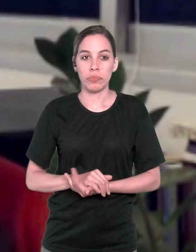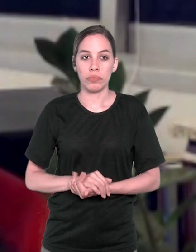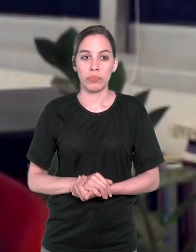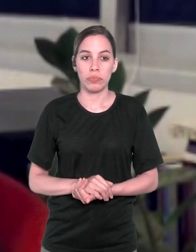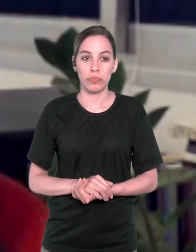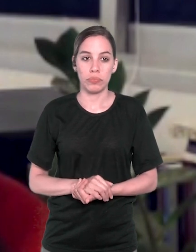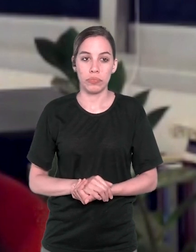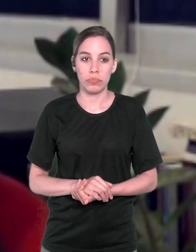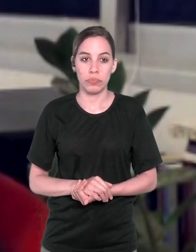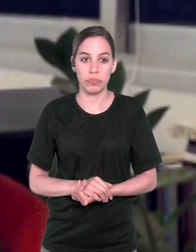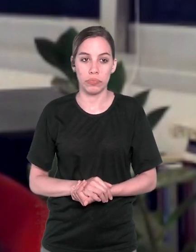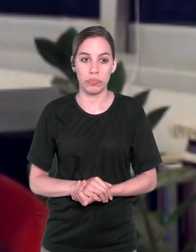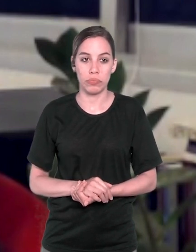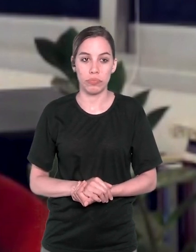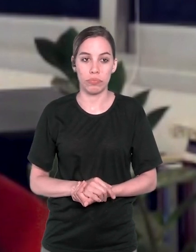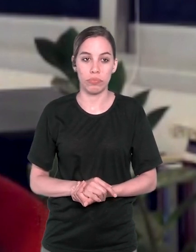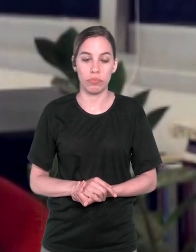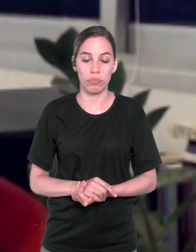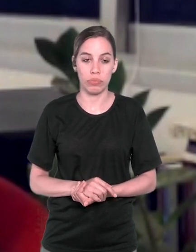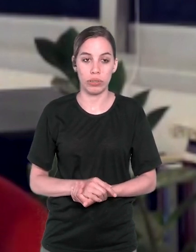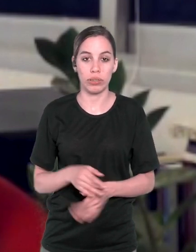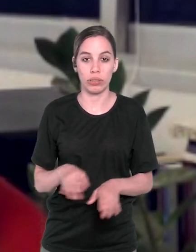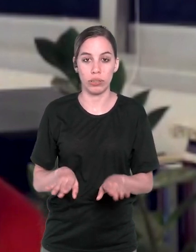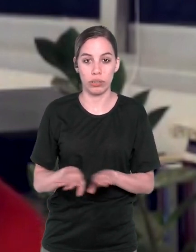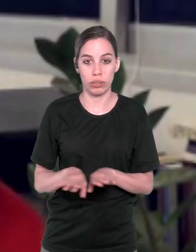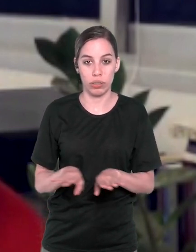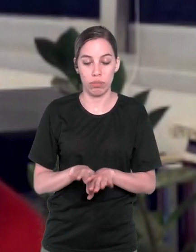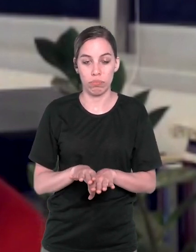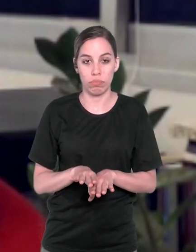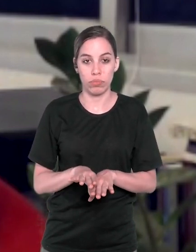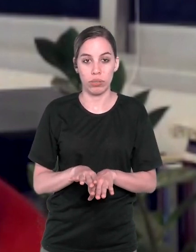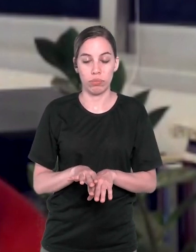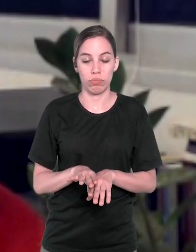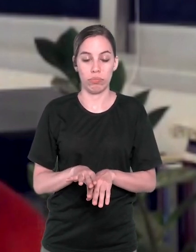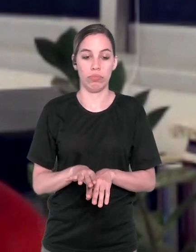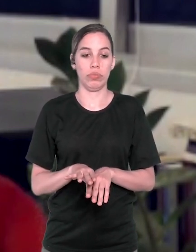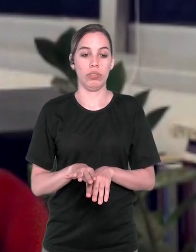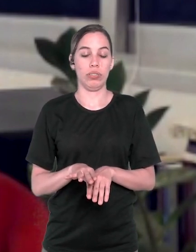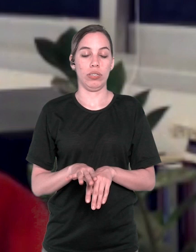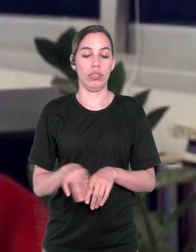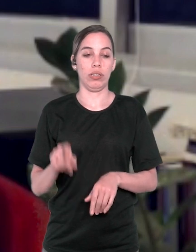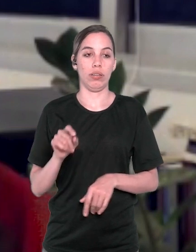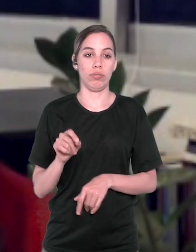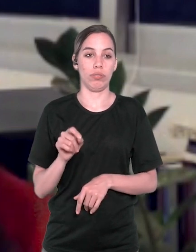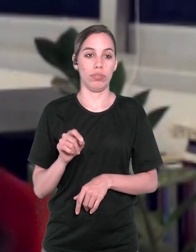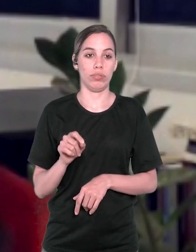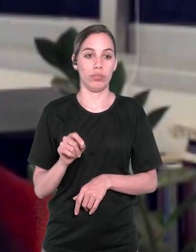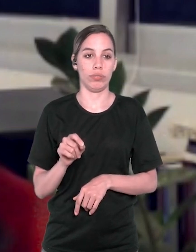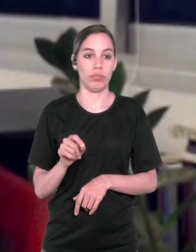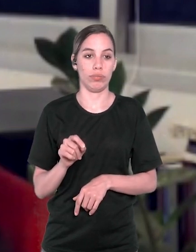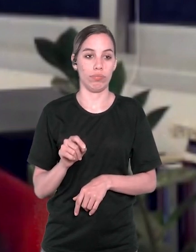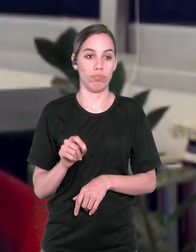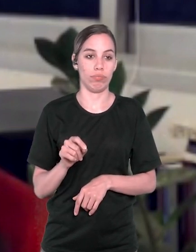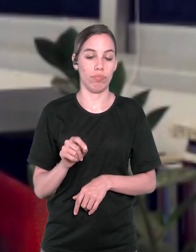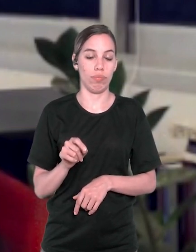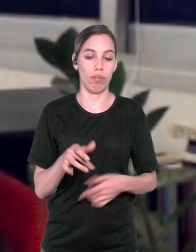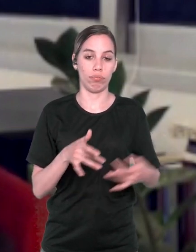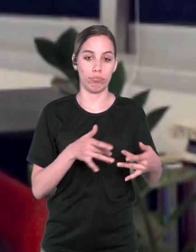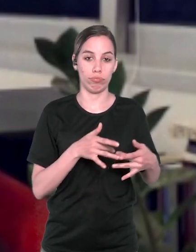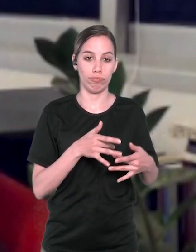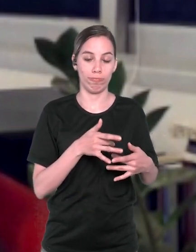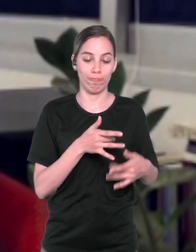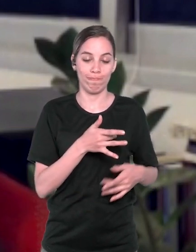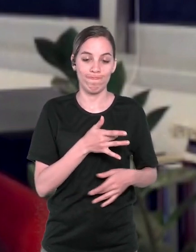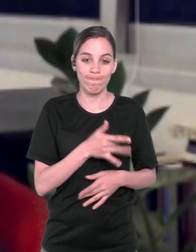E esse exercício de compaixão, eu acho que, sobretudo isso, né, de nos levar a